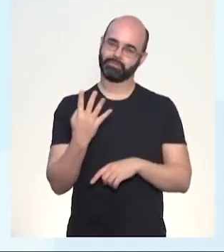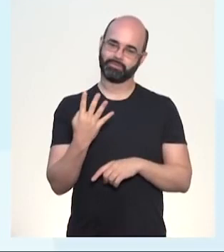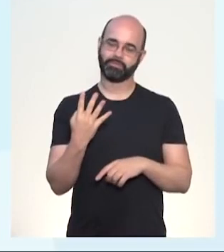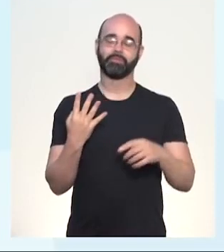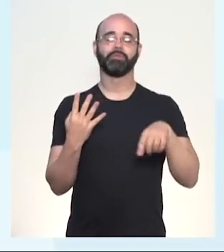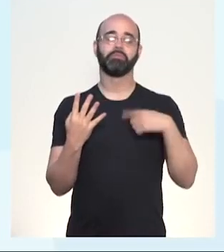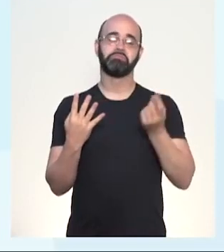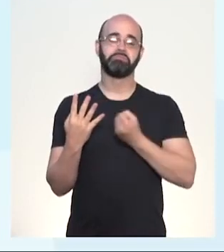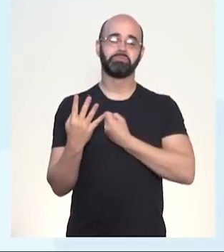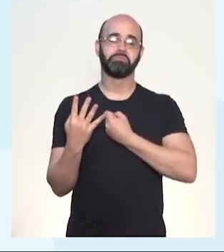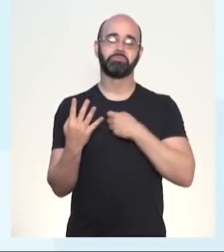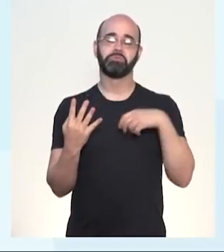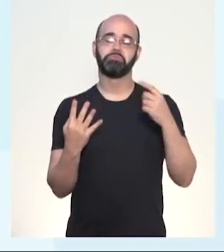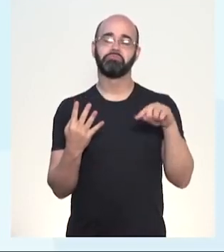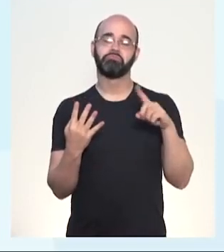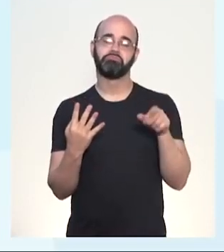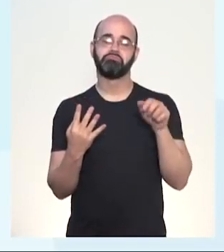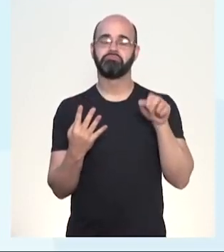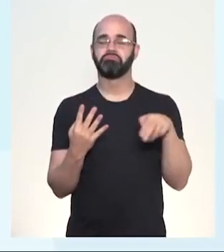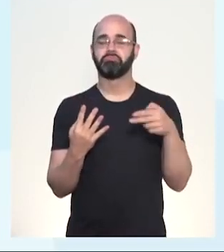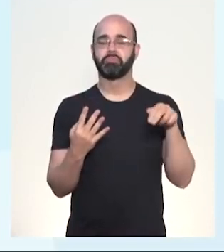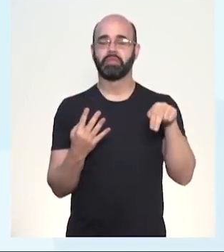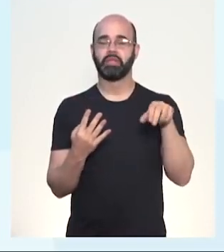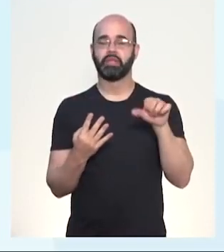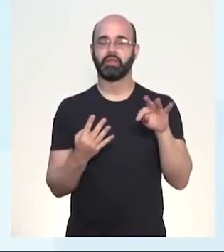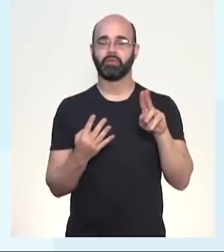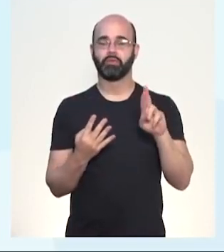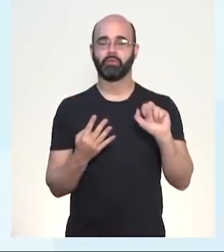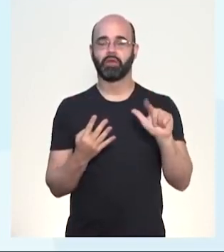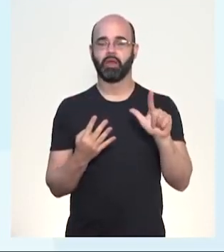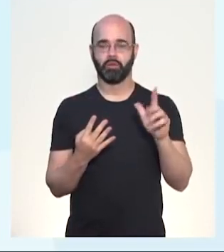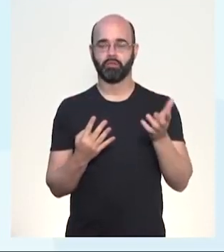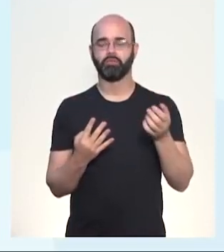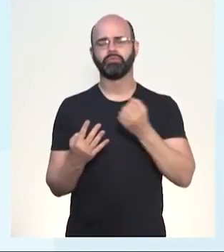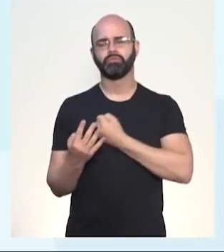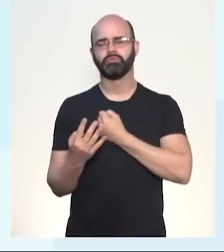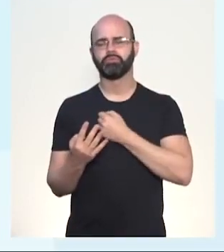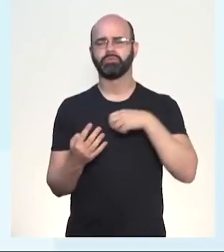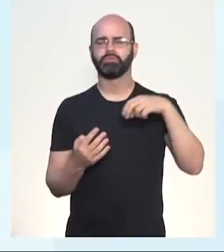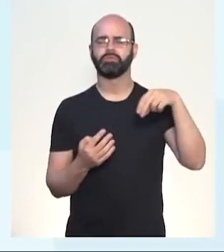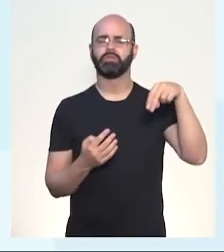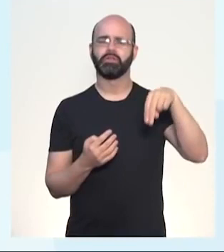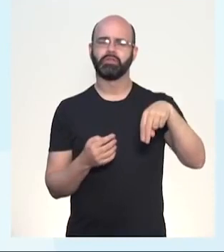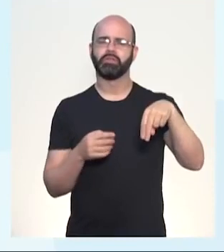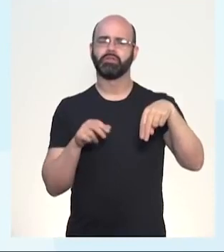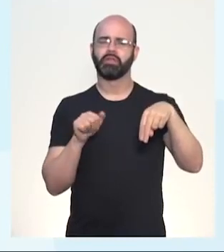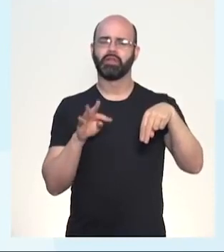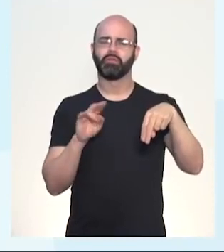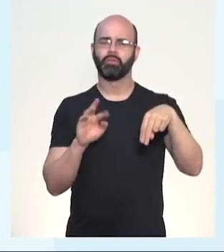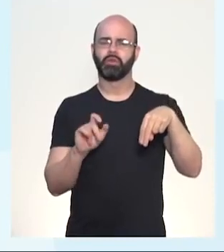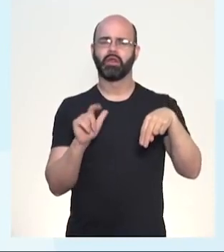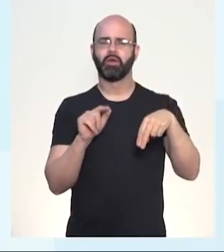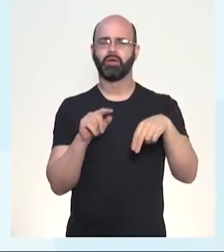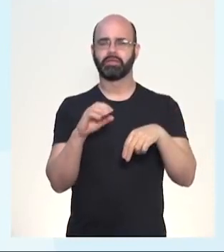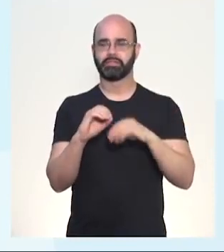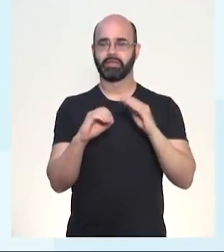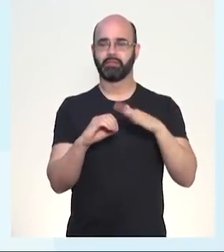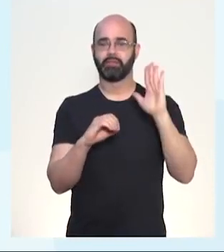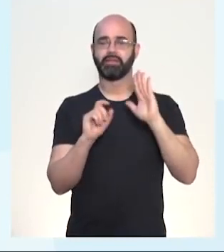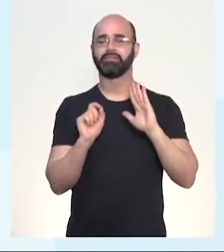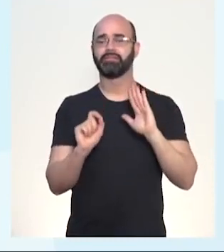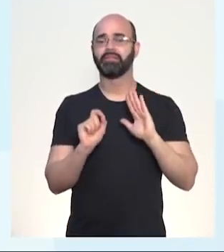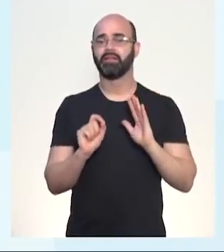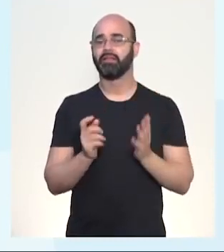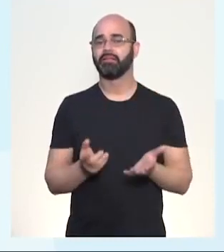um número natural maior que 0. Ou seja, quem é esse número natural maior que 0? É a